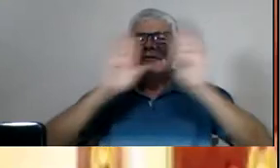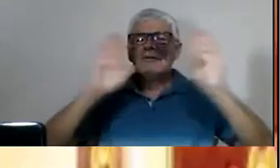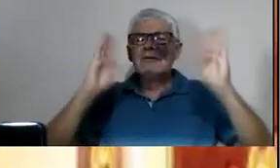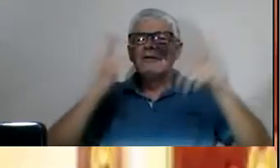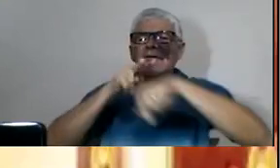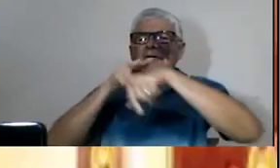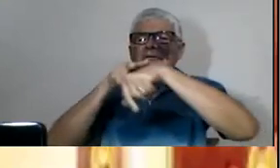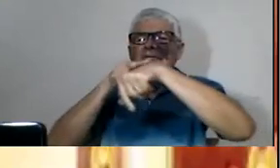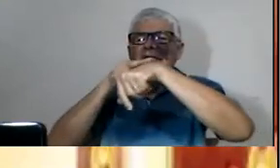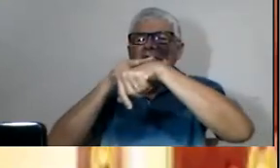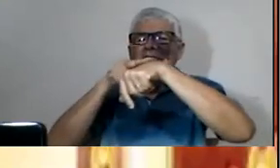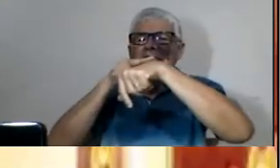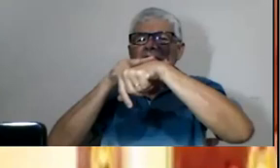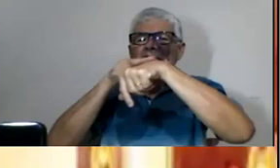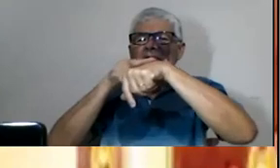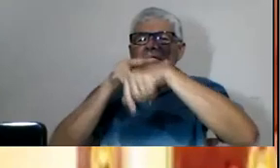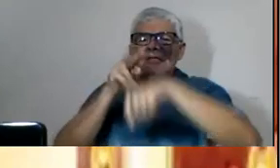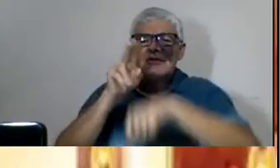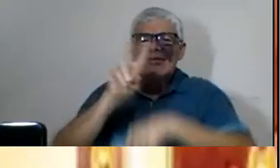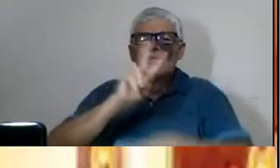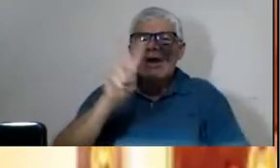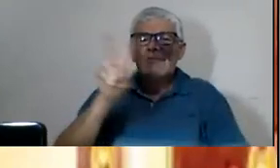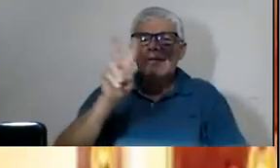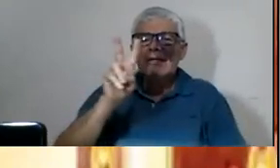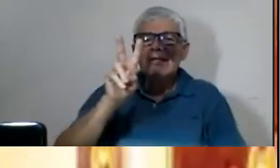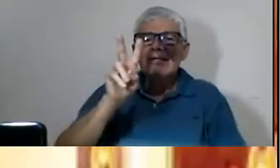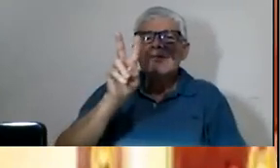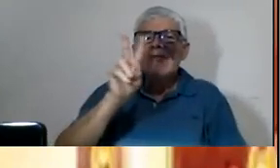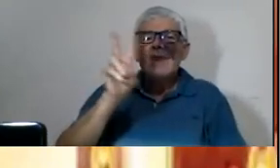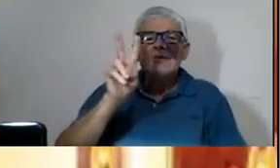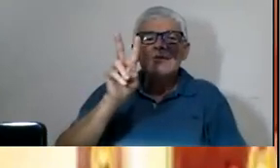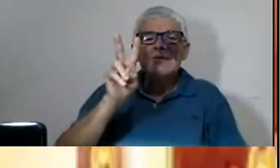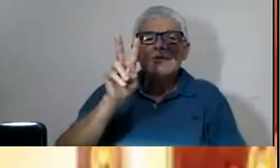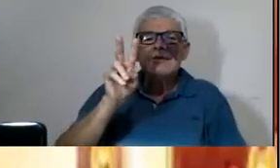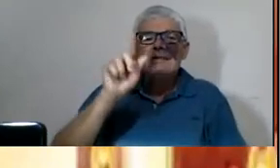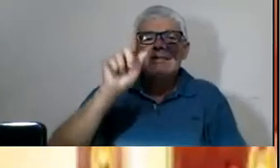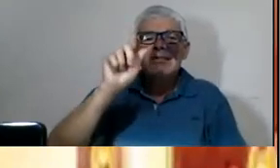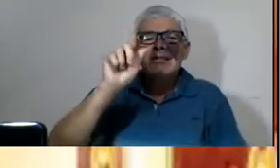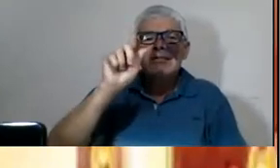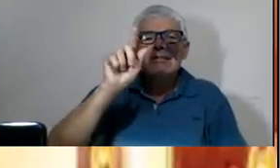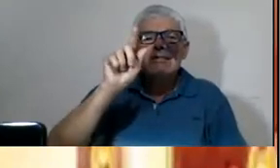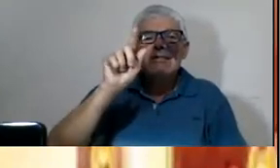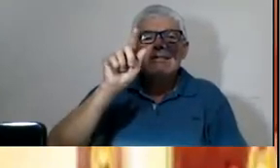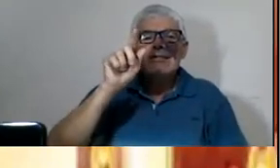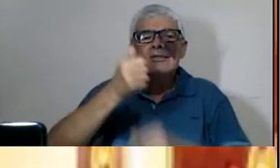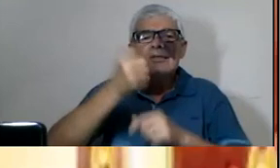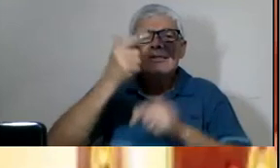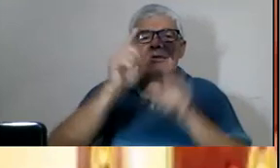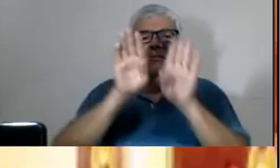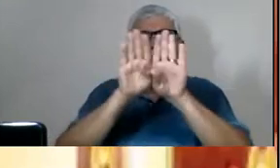Deve ser. Só quem está muito bem preparado espiritualmente que suporta uma coisa dessa.